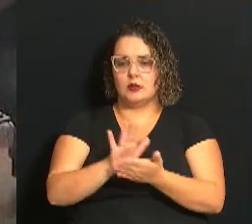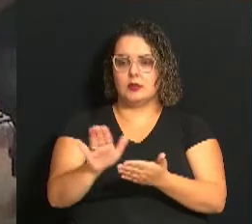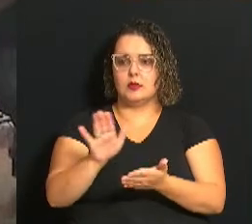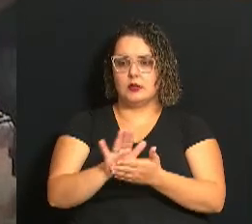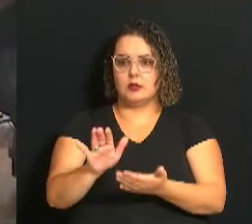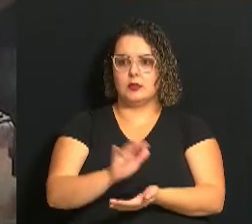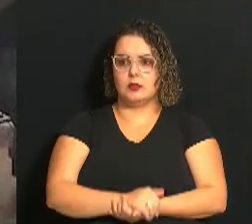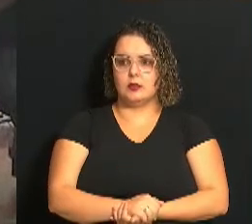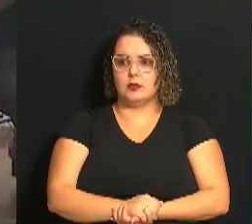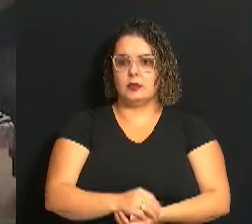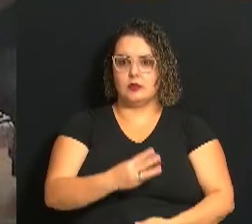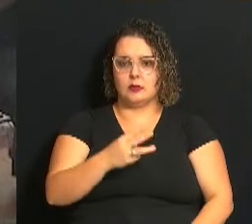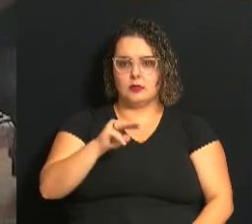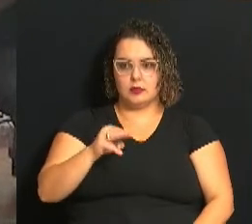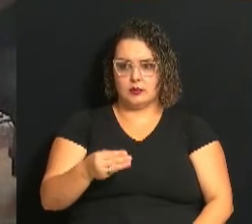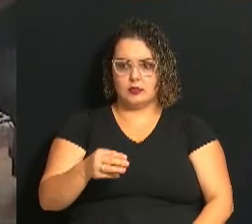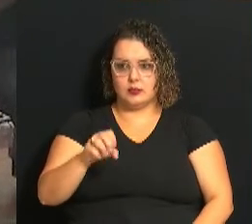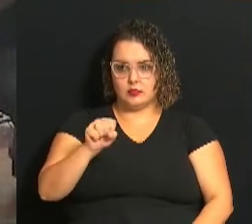são R$